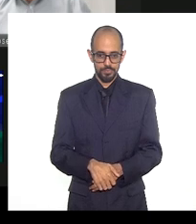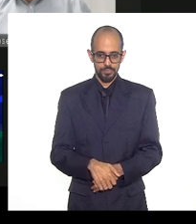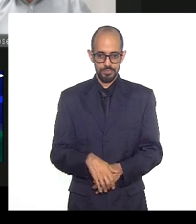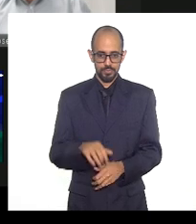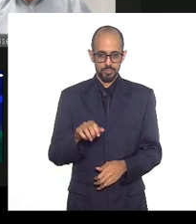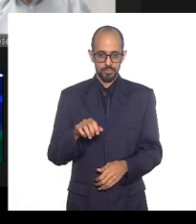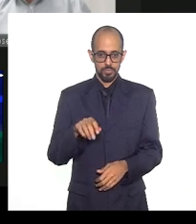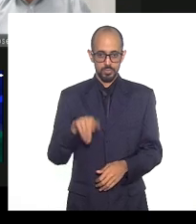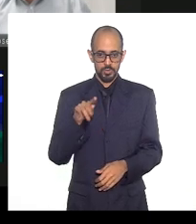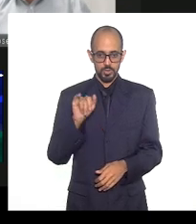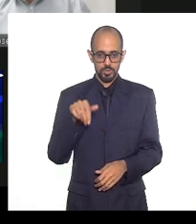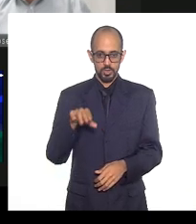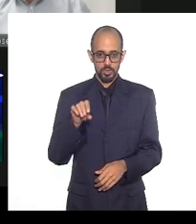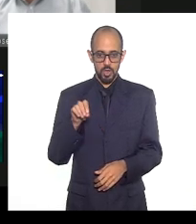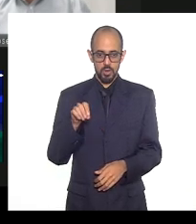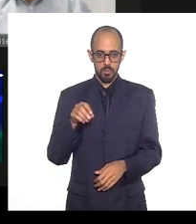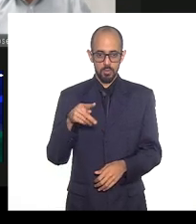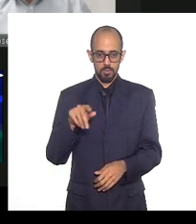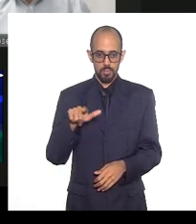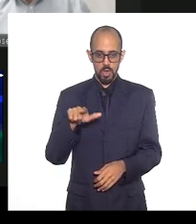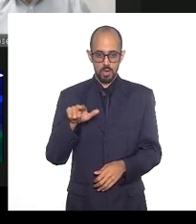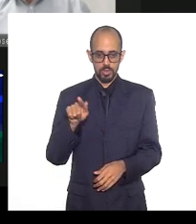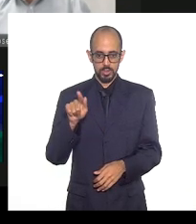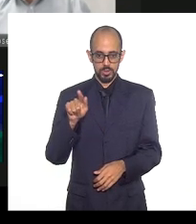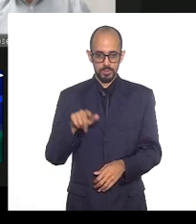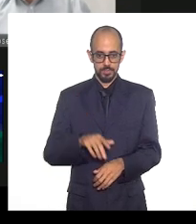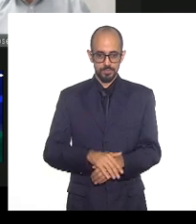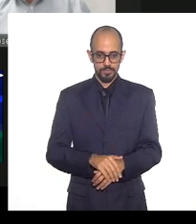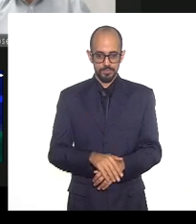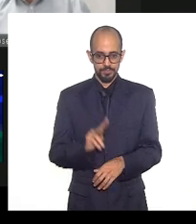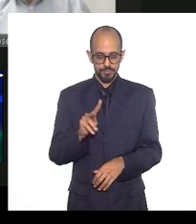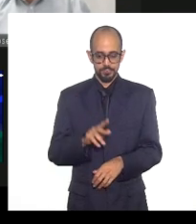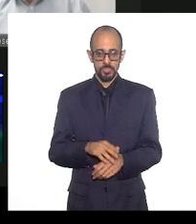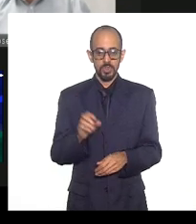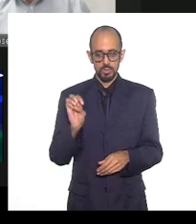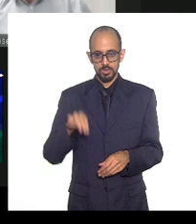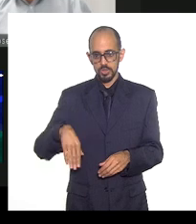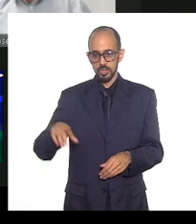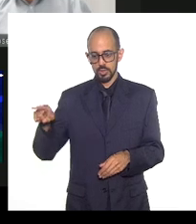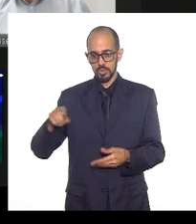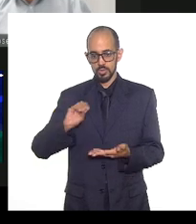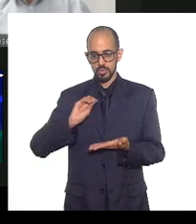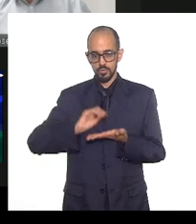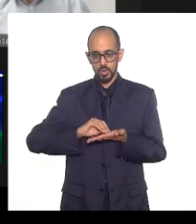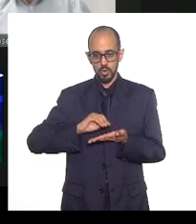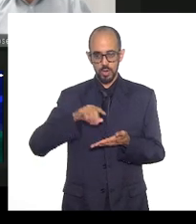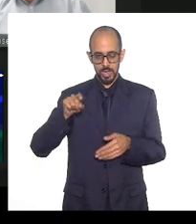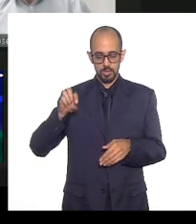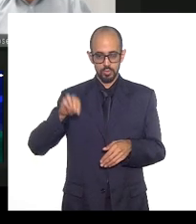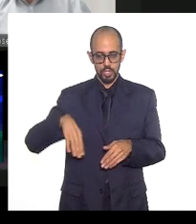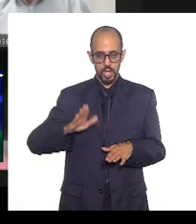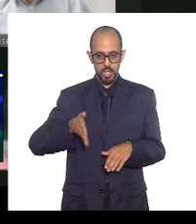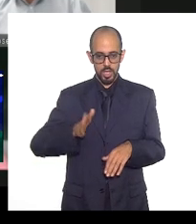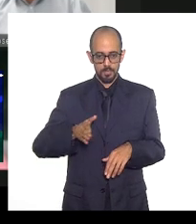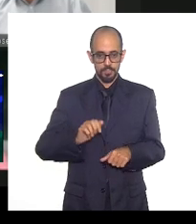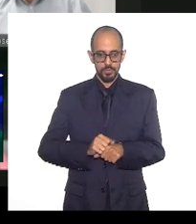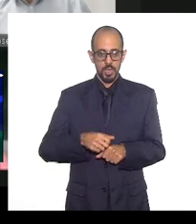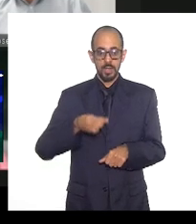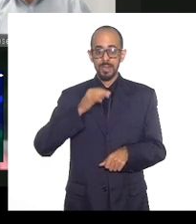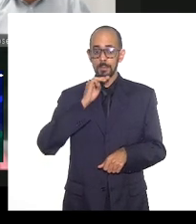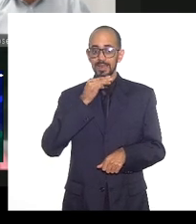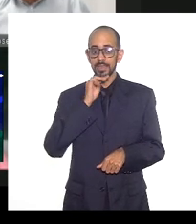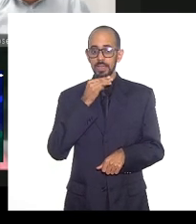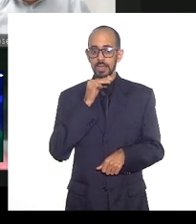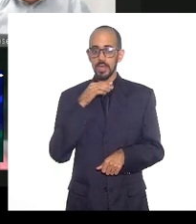Alexandre Knoploch. Obrigado, sim. Tia Ju. Muito obrigado. Sim, foi computado, sim. Valeu, obrigado. Deputado Chiquinho da